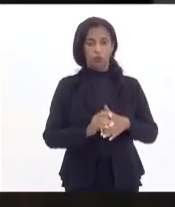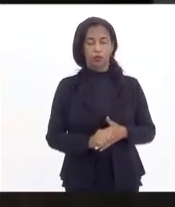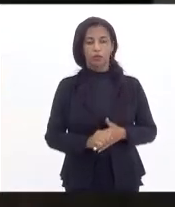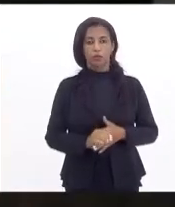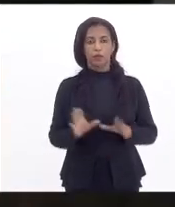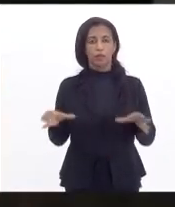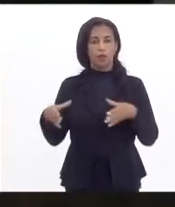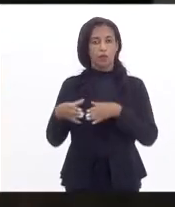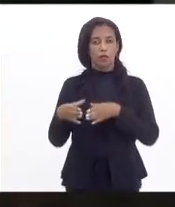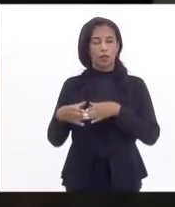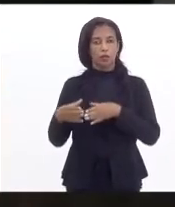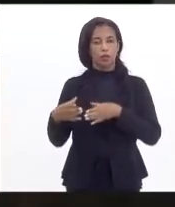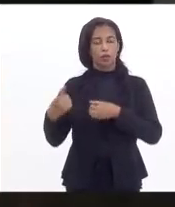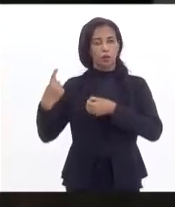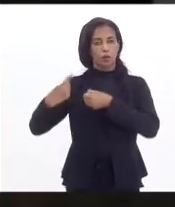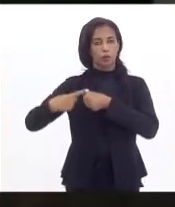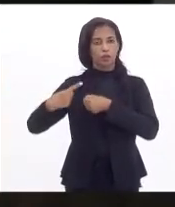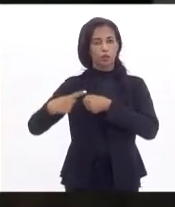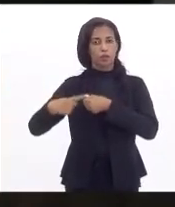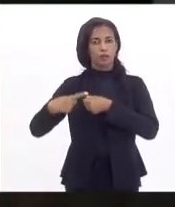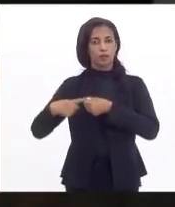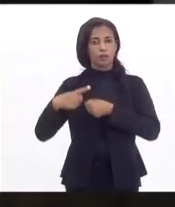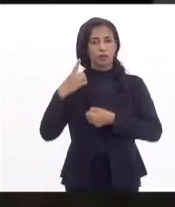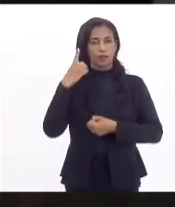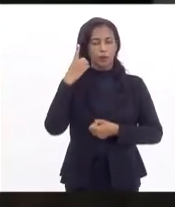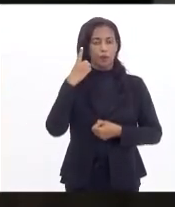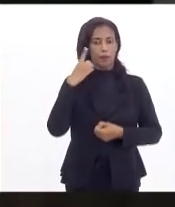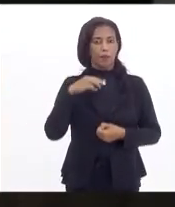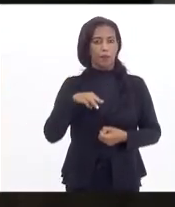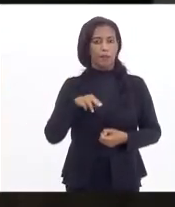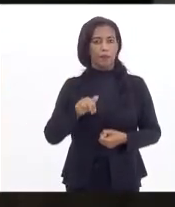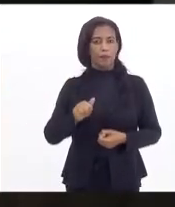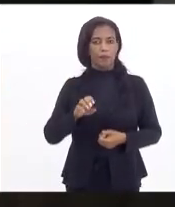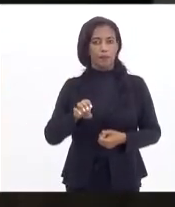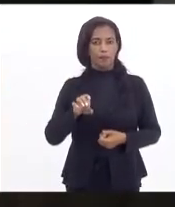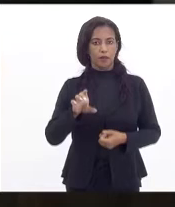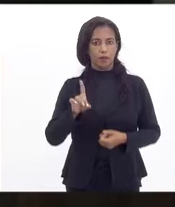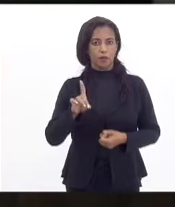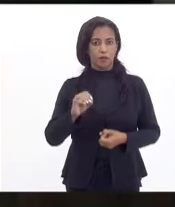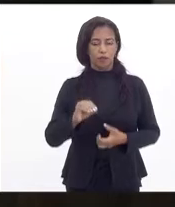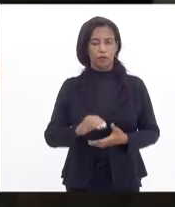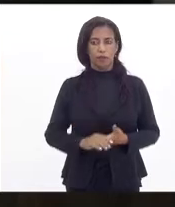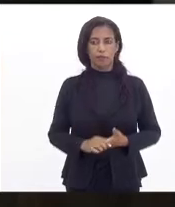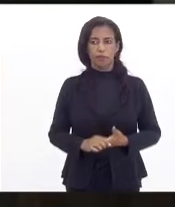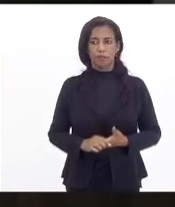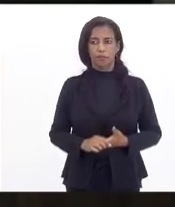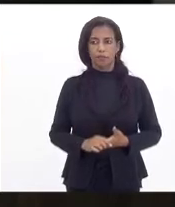de Assuntos Municipais e Desenvolvimento Regional, deputado Carlos Macedo.